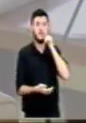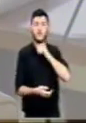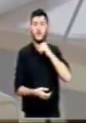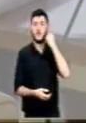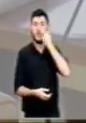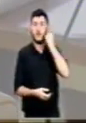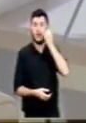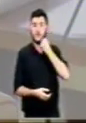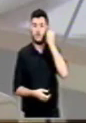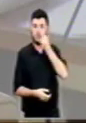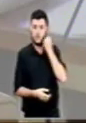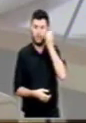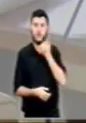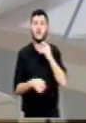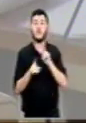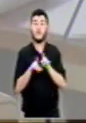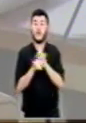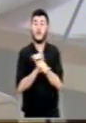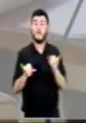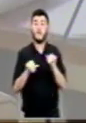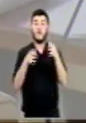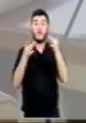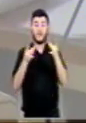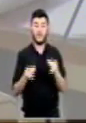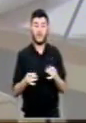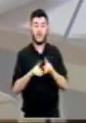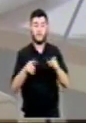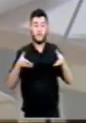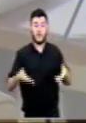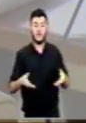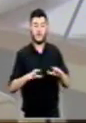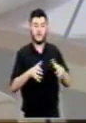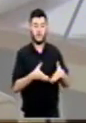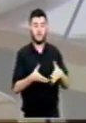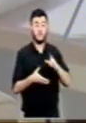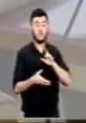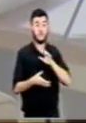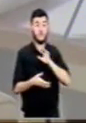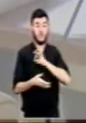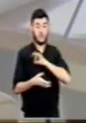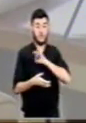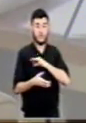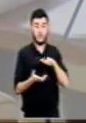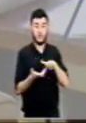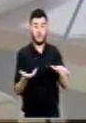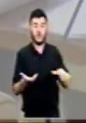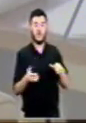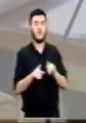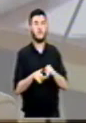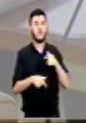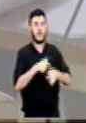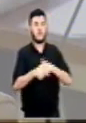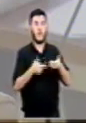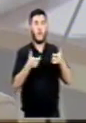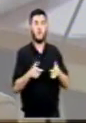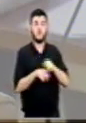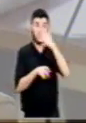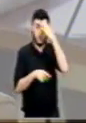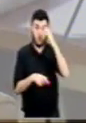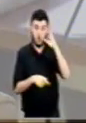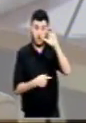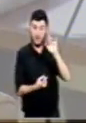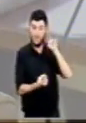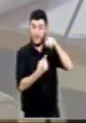República. Informa-se a participação de policiais legislativos na diligência realizada em Curitiba, que teria como objeto ações